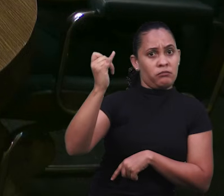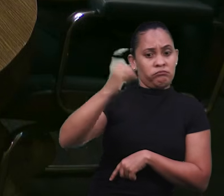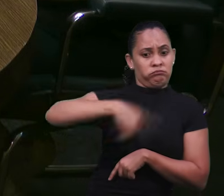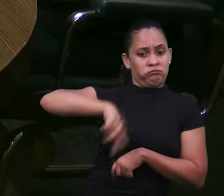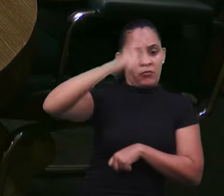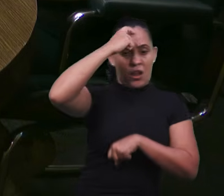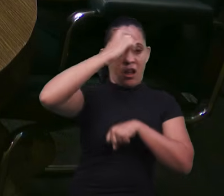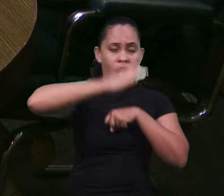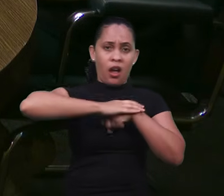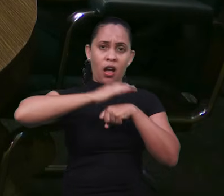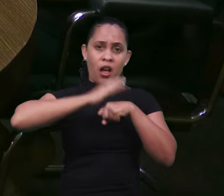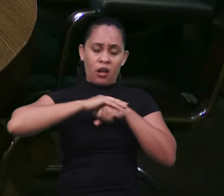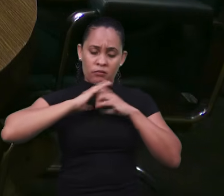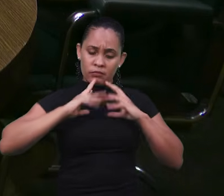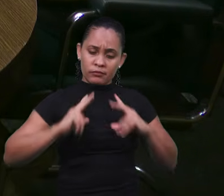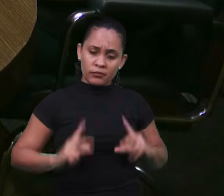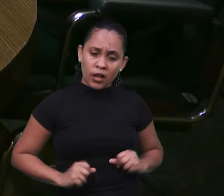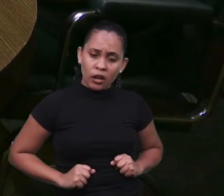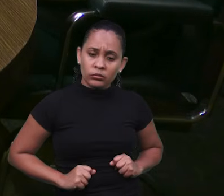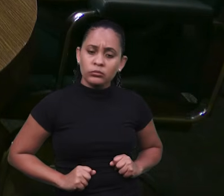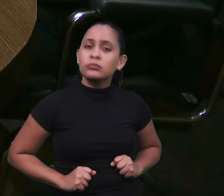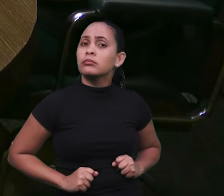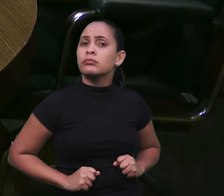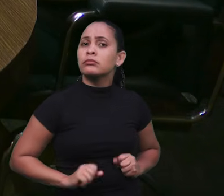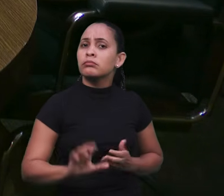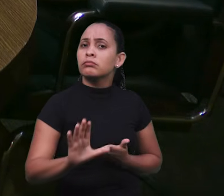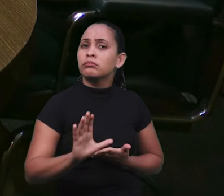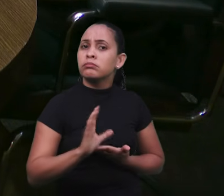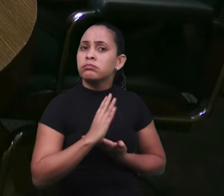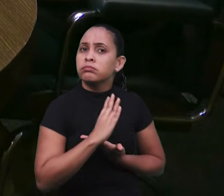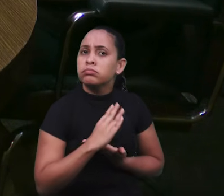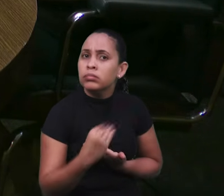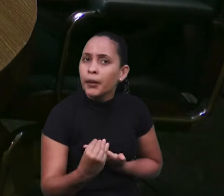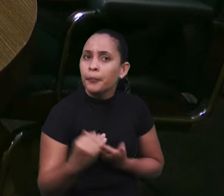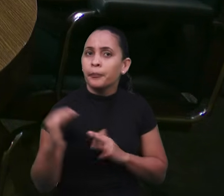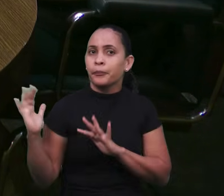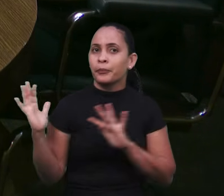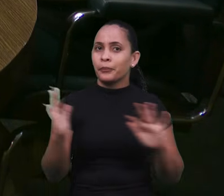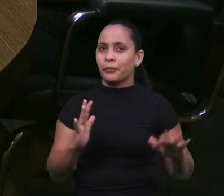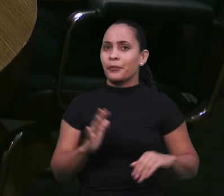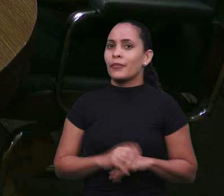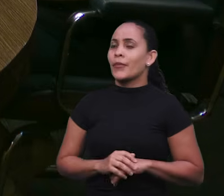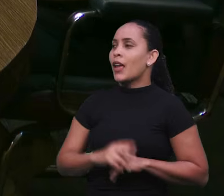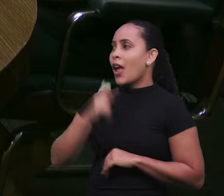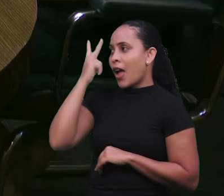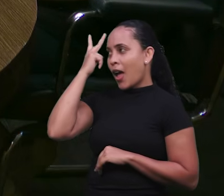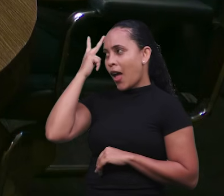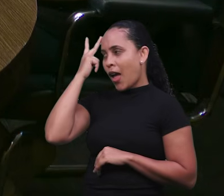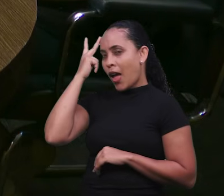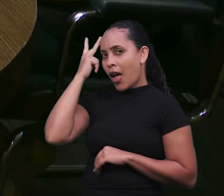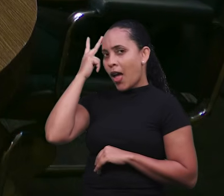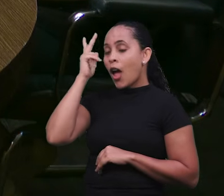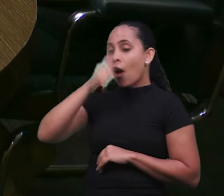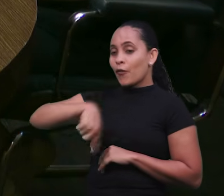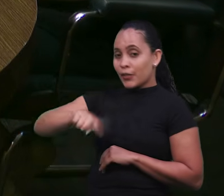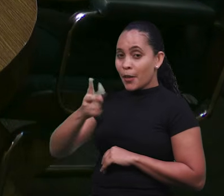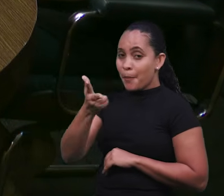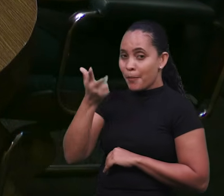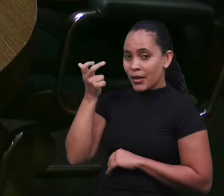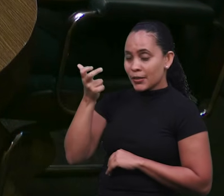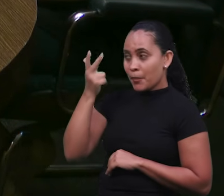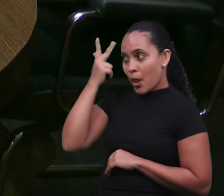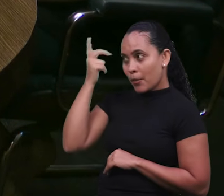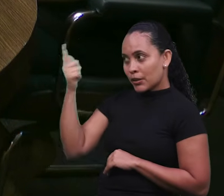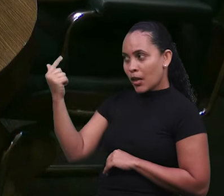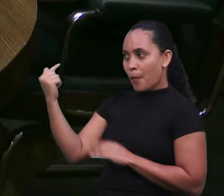a escolha melhor para essa aplicação? Irmãos, vocês viram que a Priscila perguntou para ele tirou assim, não para mim.